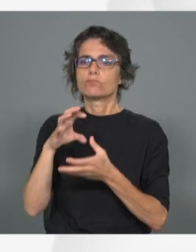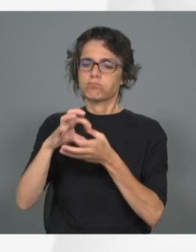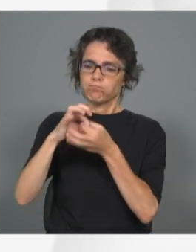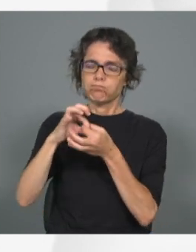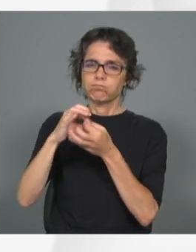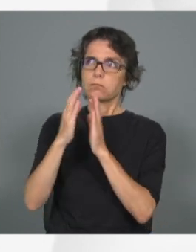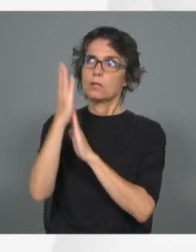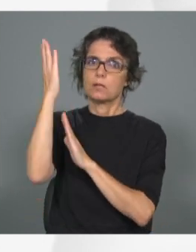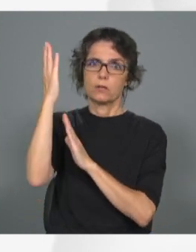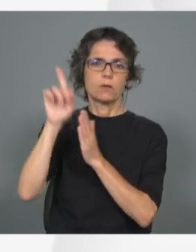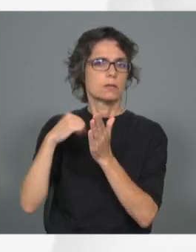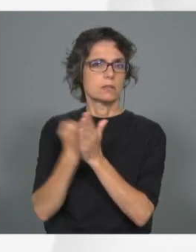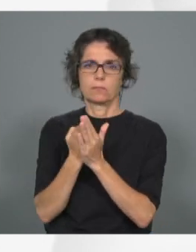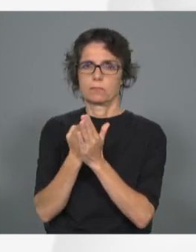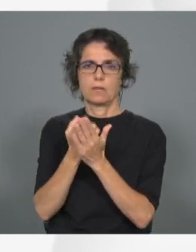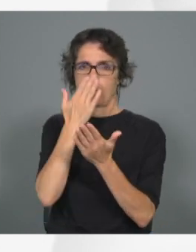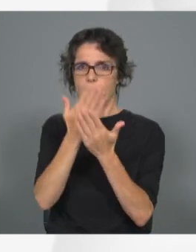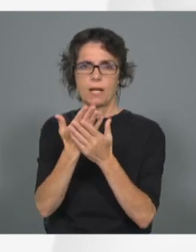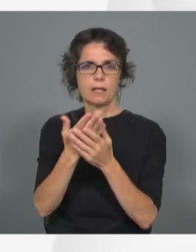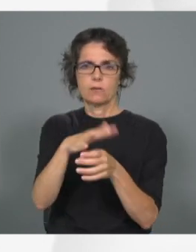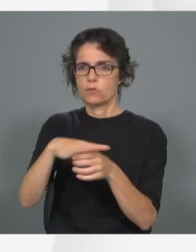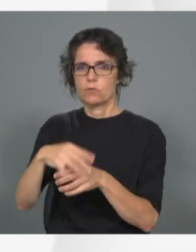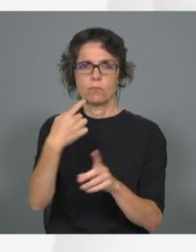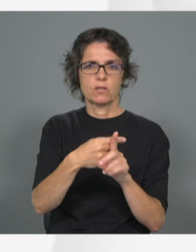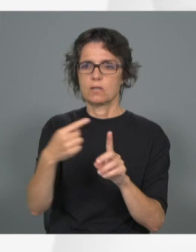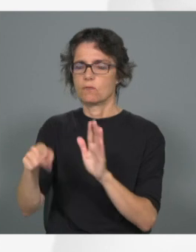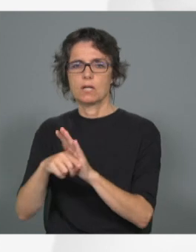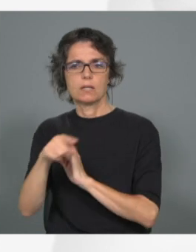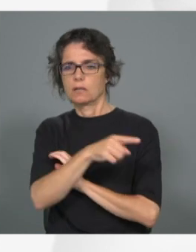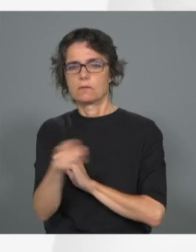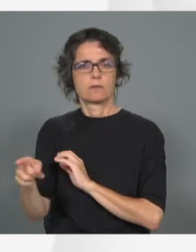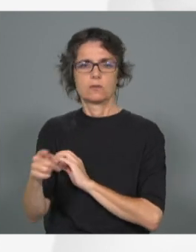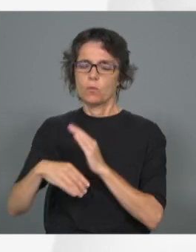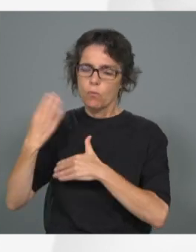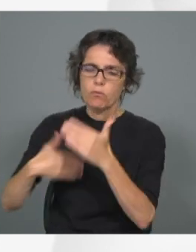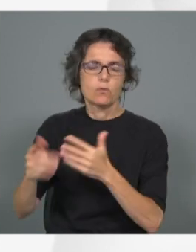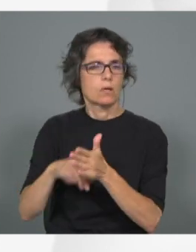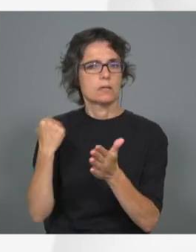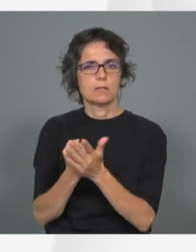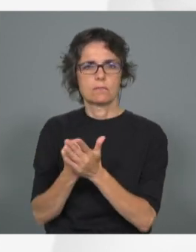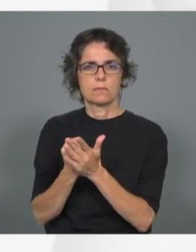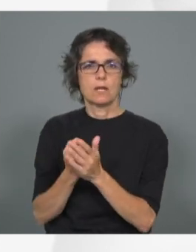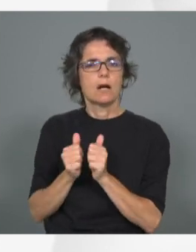pede, independentemente das pessoas gostarem ou não gostarem, mas é este o caminho, são estes os critérios de Deus.